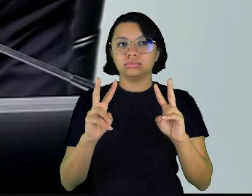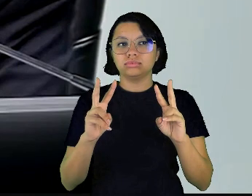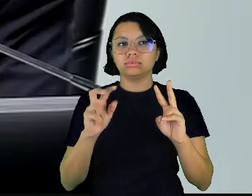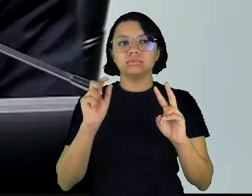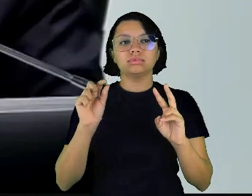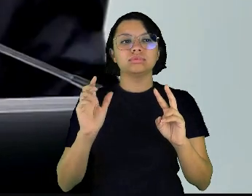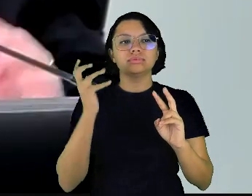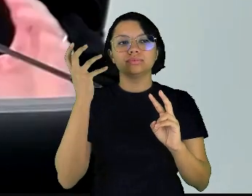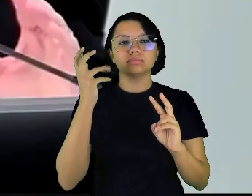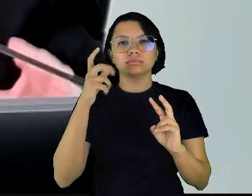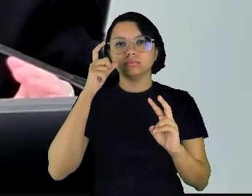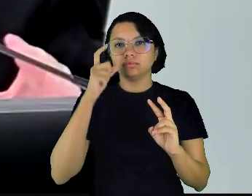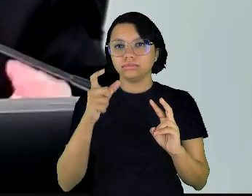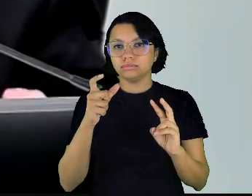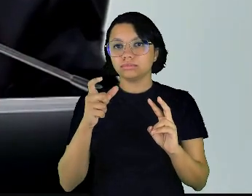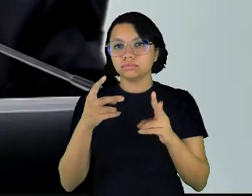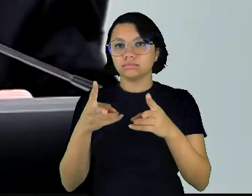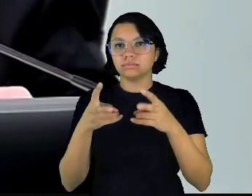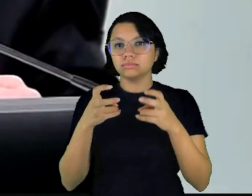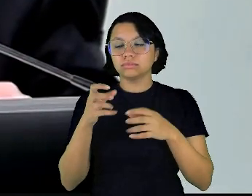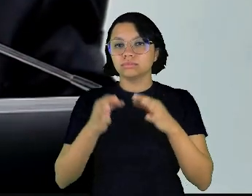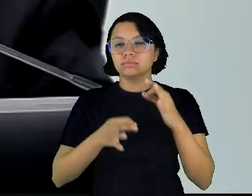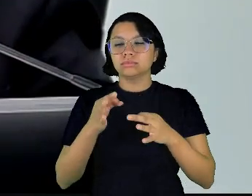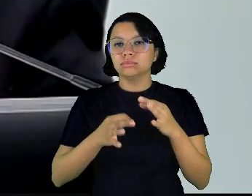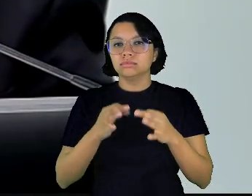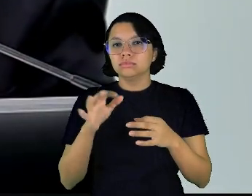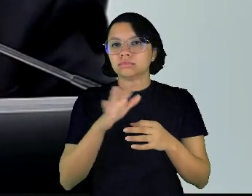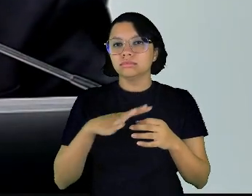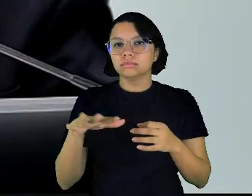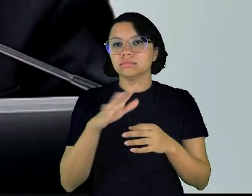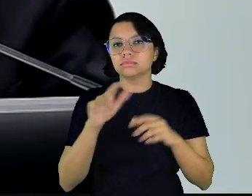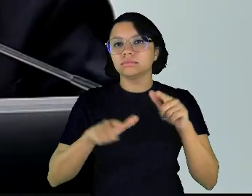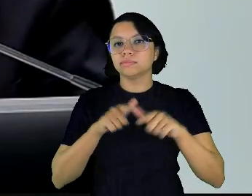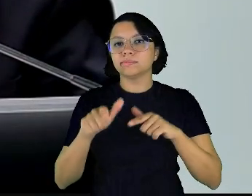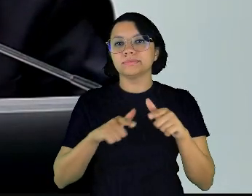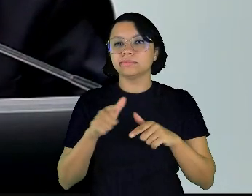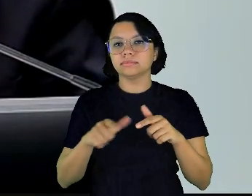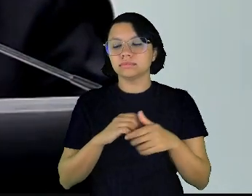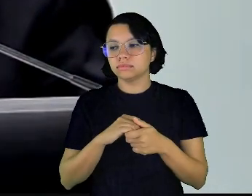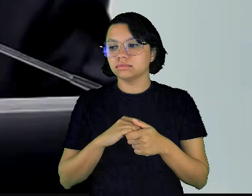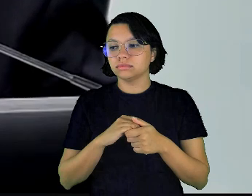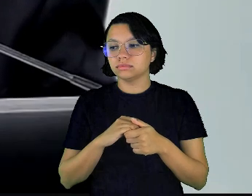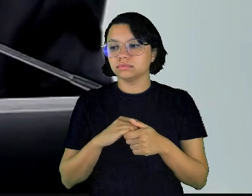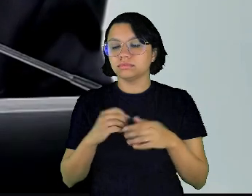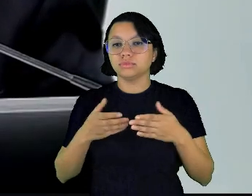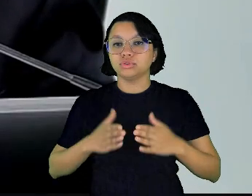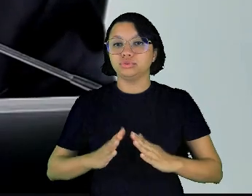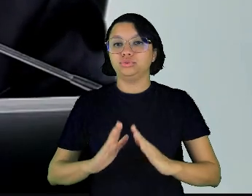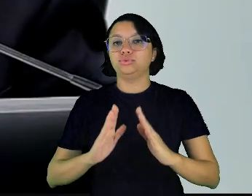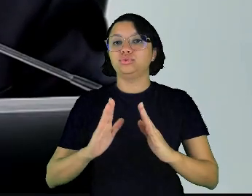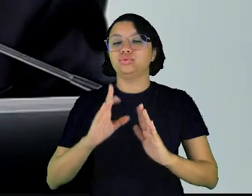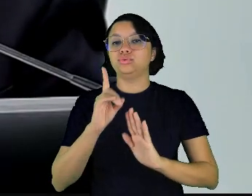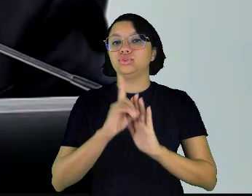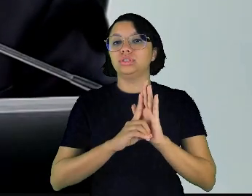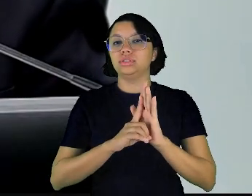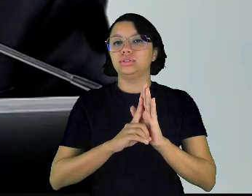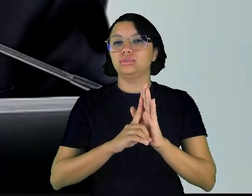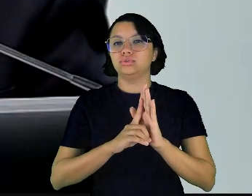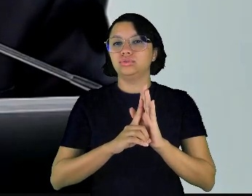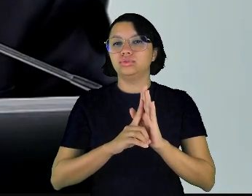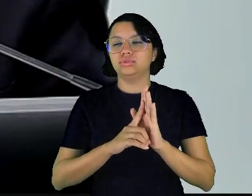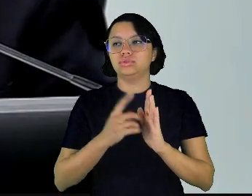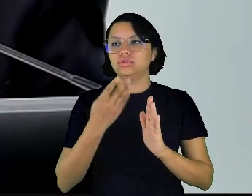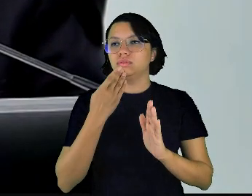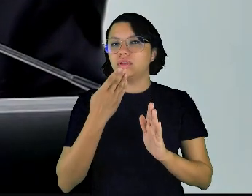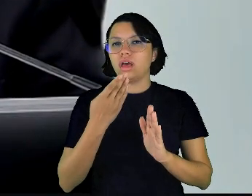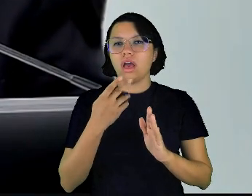é interessante, fala que o reconhecimento judicial na seara trabalhista é o nascedouro do direito potestativo com incorporação de